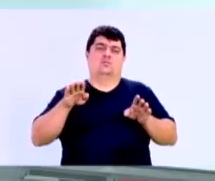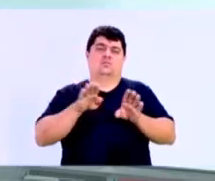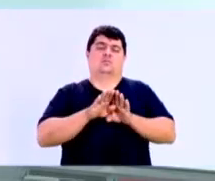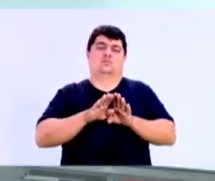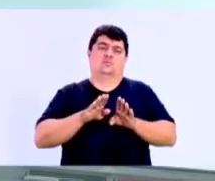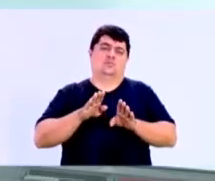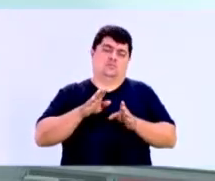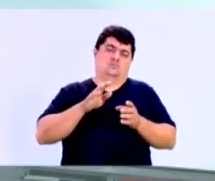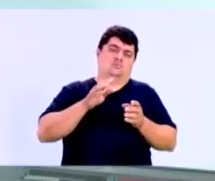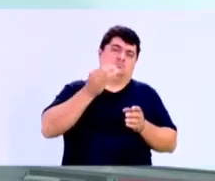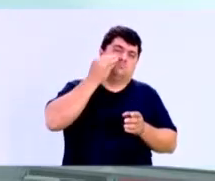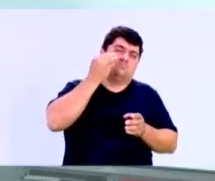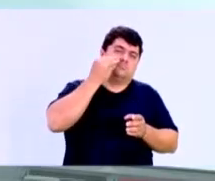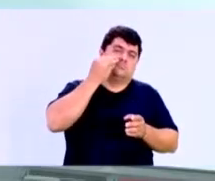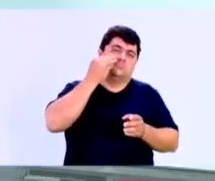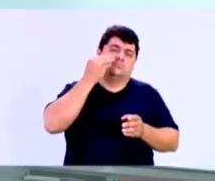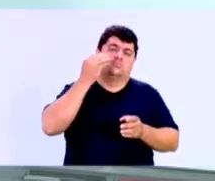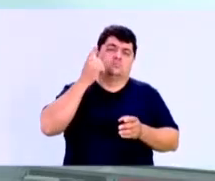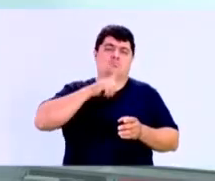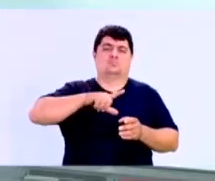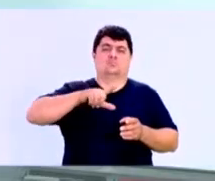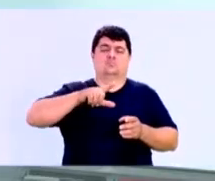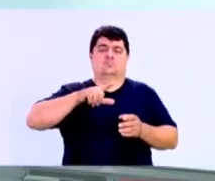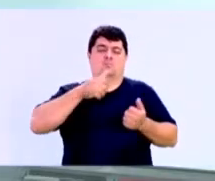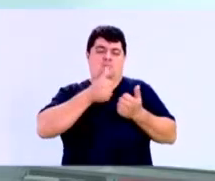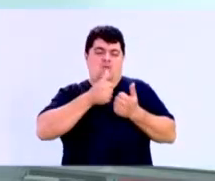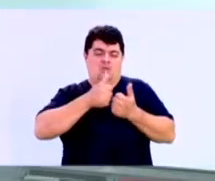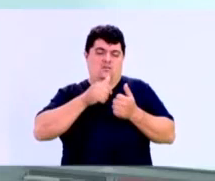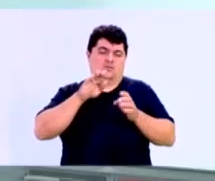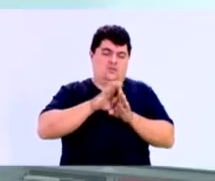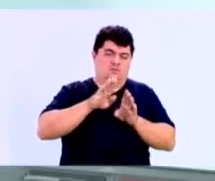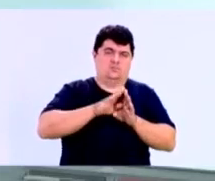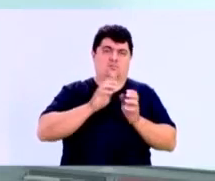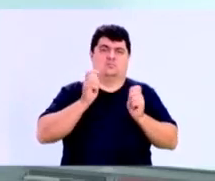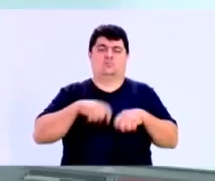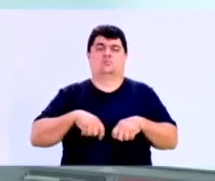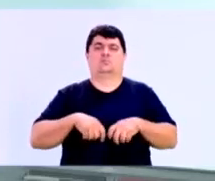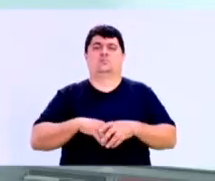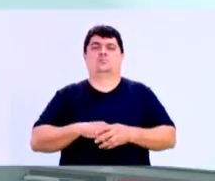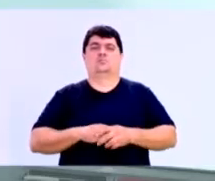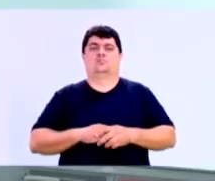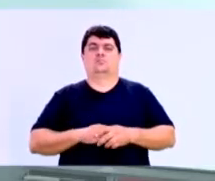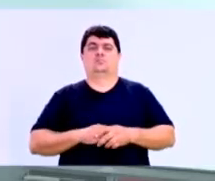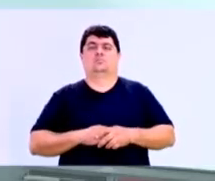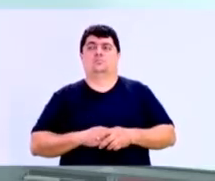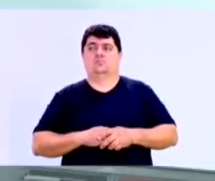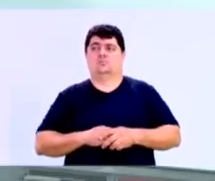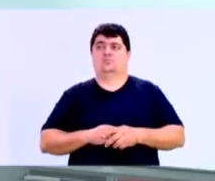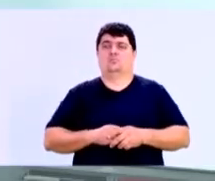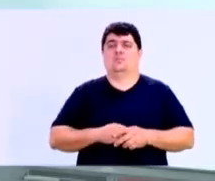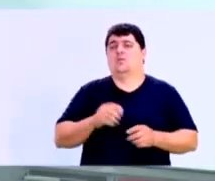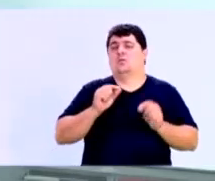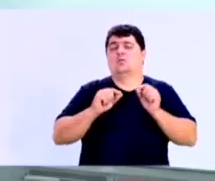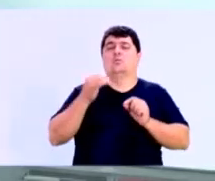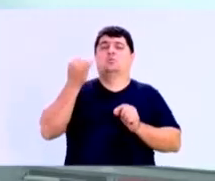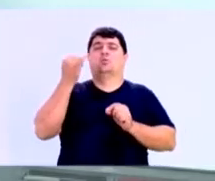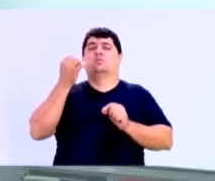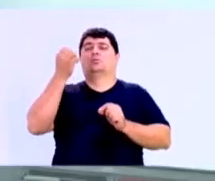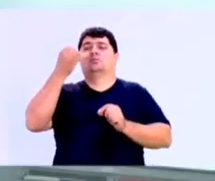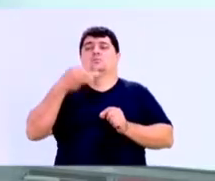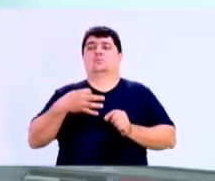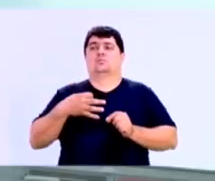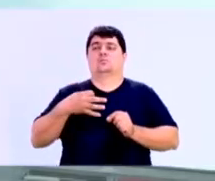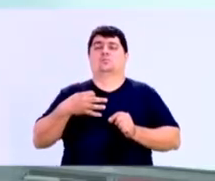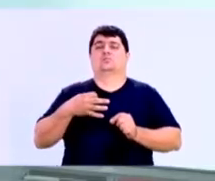que deram que ela estava próxima a falir e existia a possibilidade de falência, faliram. Correto? Qual ressalva que eu faço